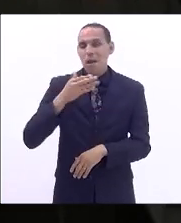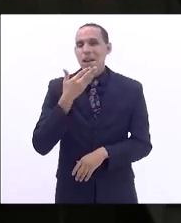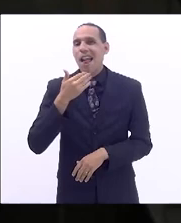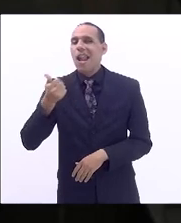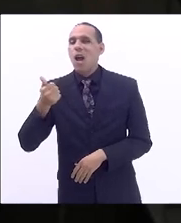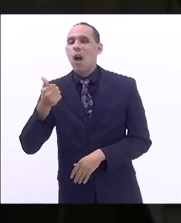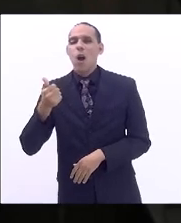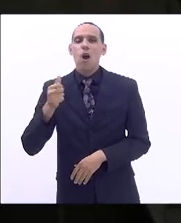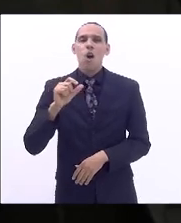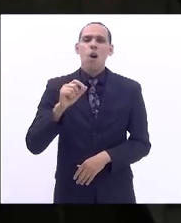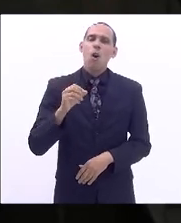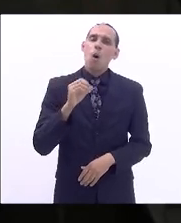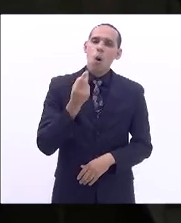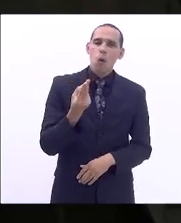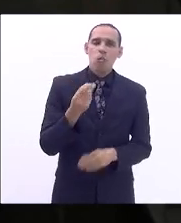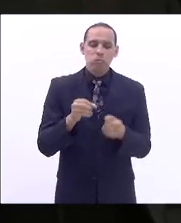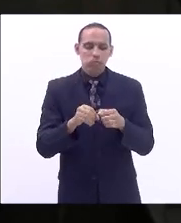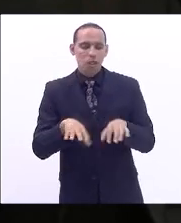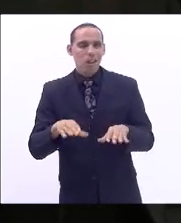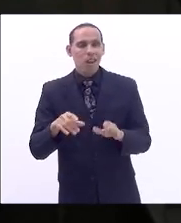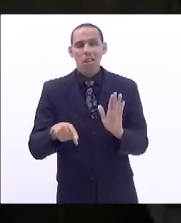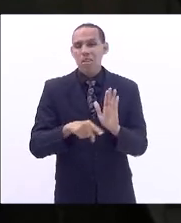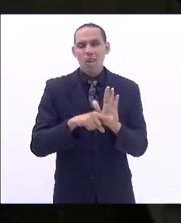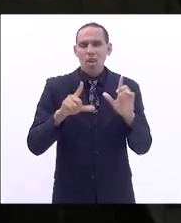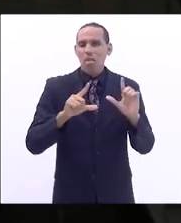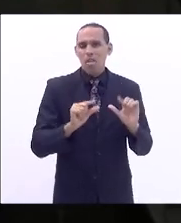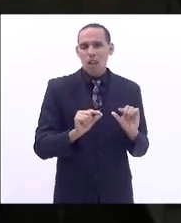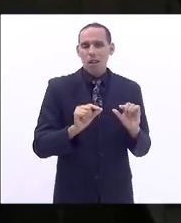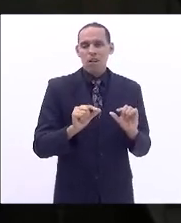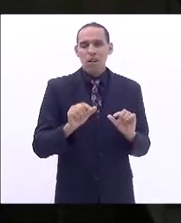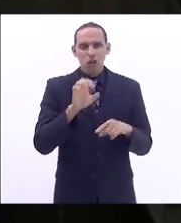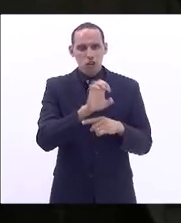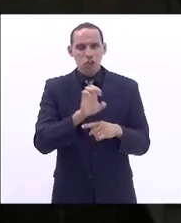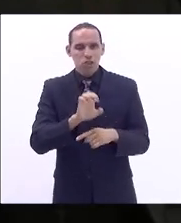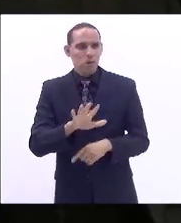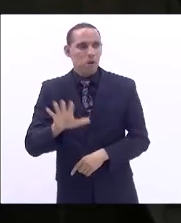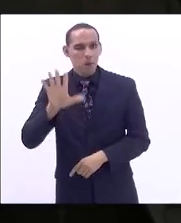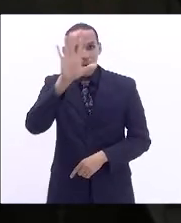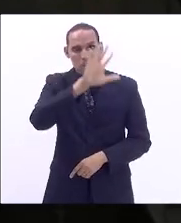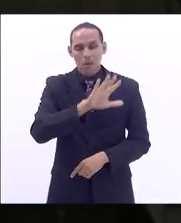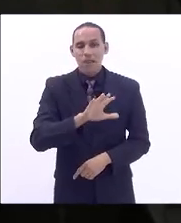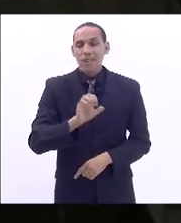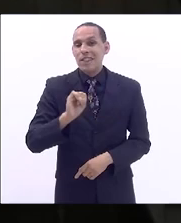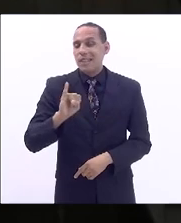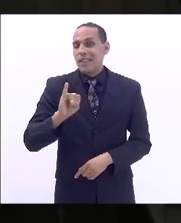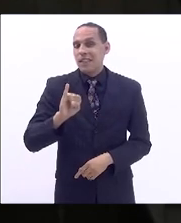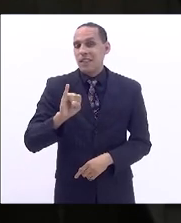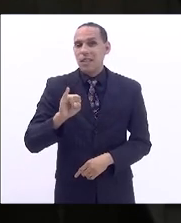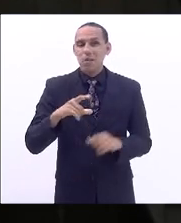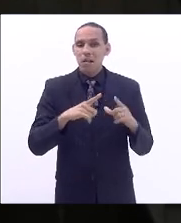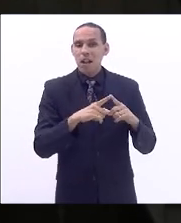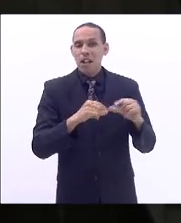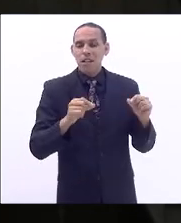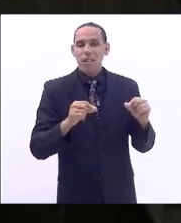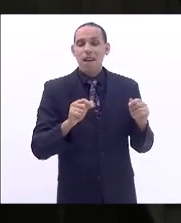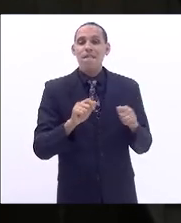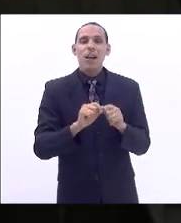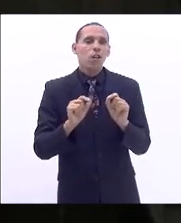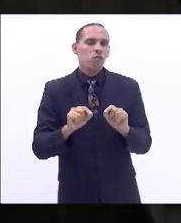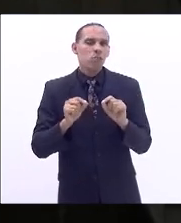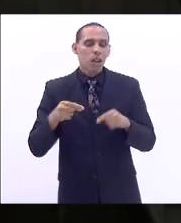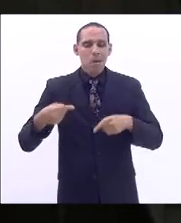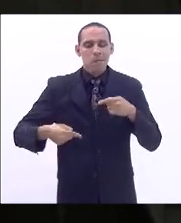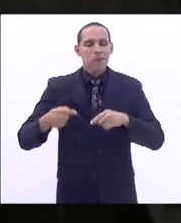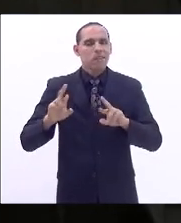e muito menos prejudicial as Finanças dos Estados em decorrência dos Municípios se Brasília estivesse adotando uma